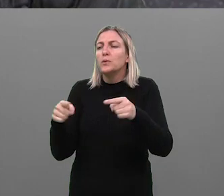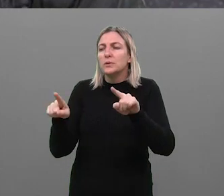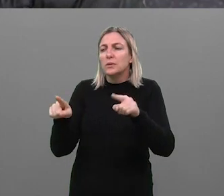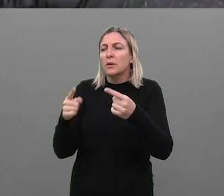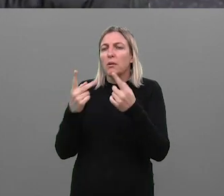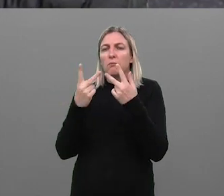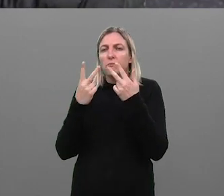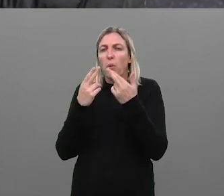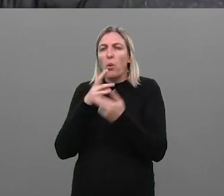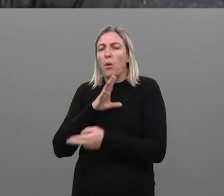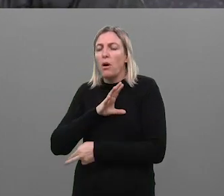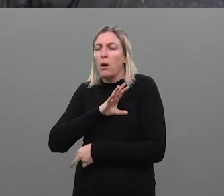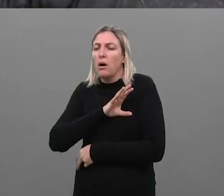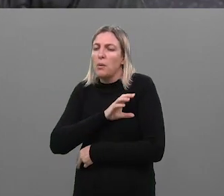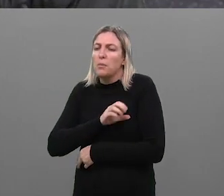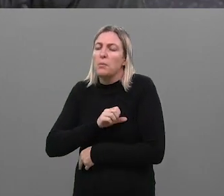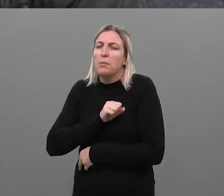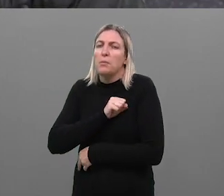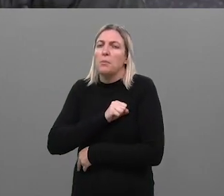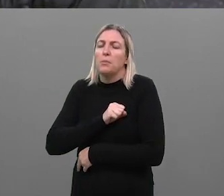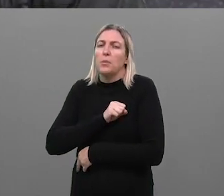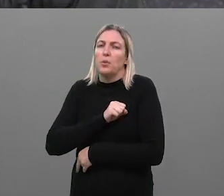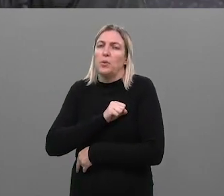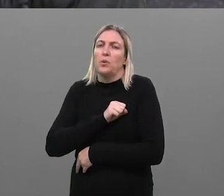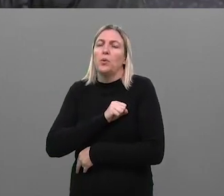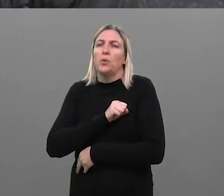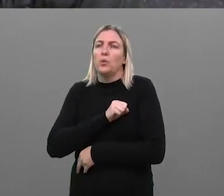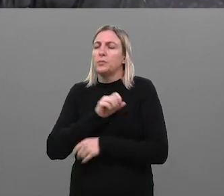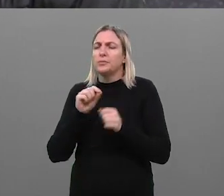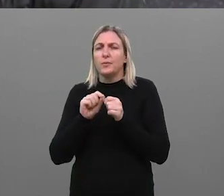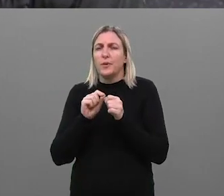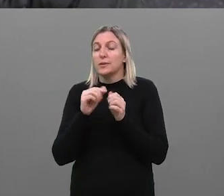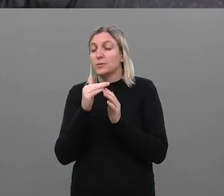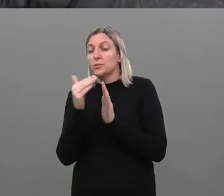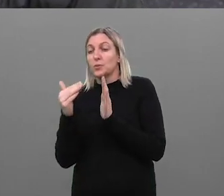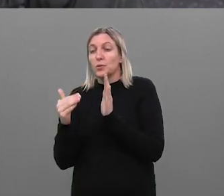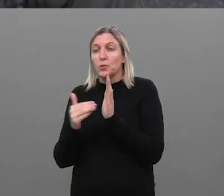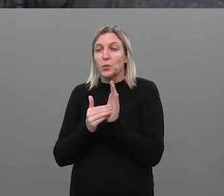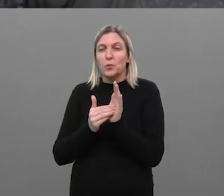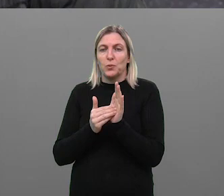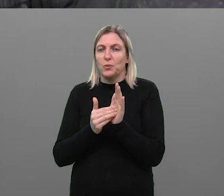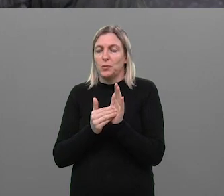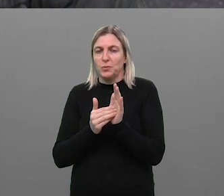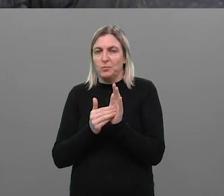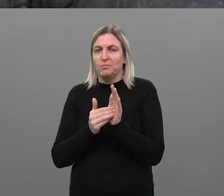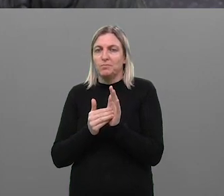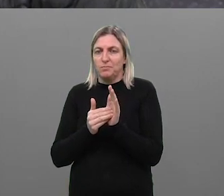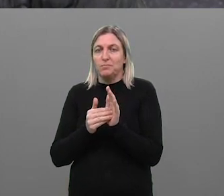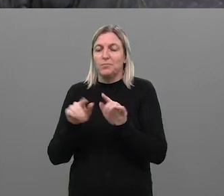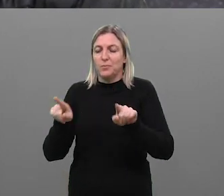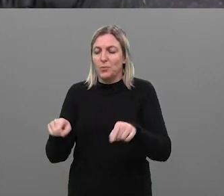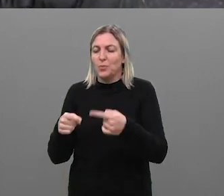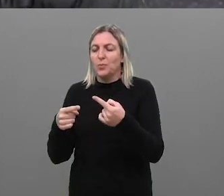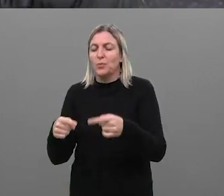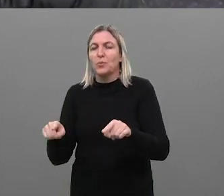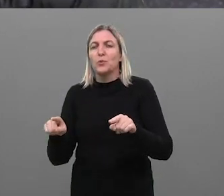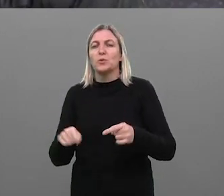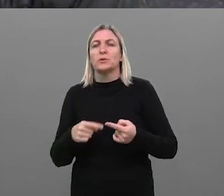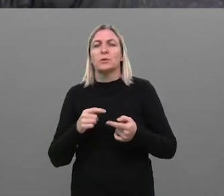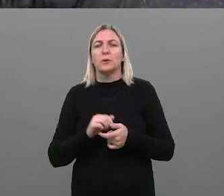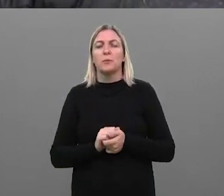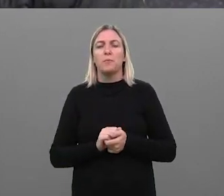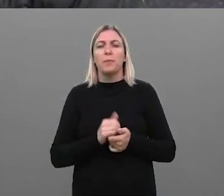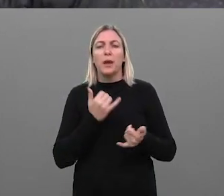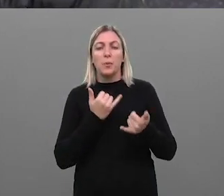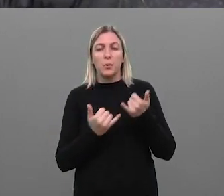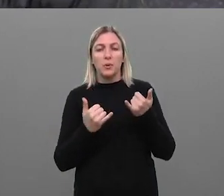eh se apaixona por isso e move o mundo por isso né H veja